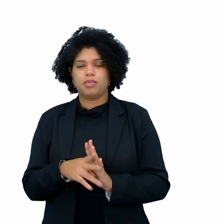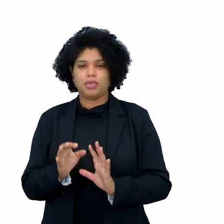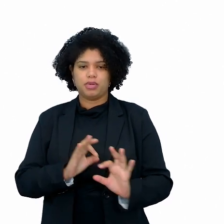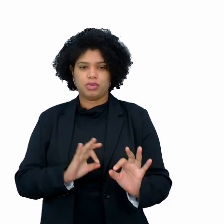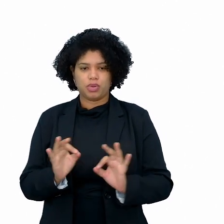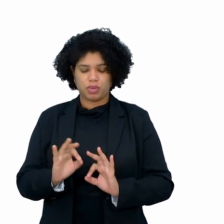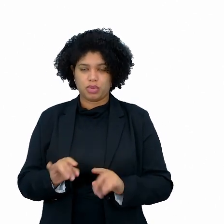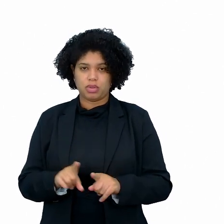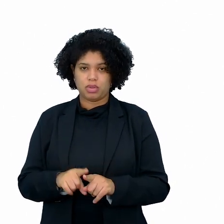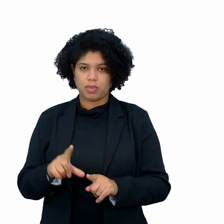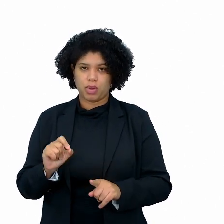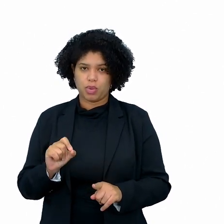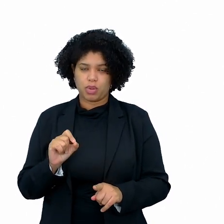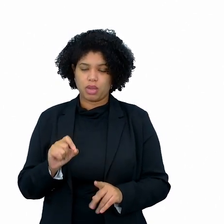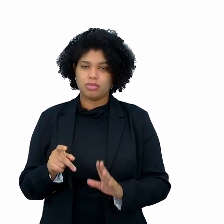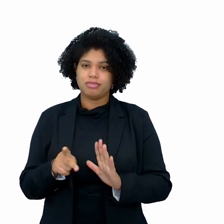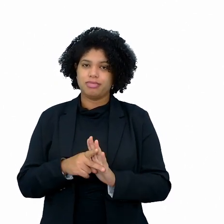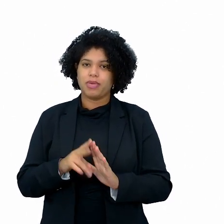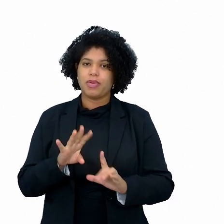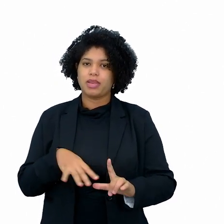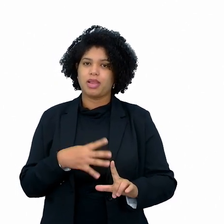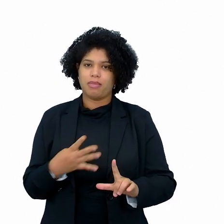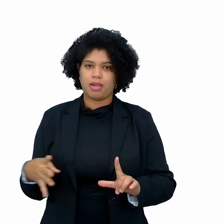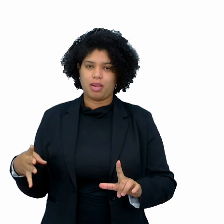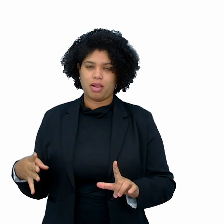como tabela é um organizador.